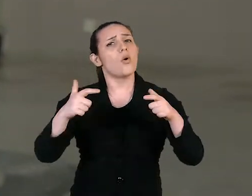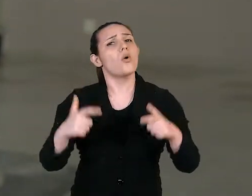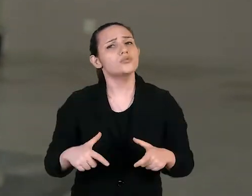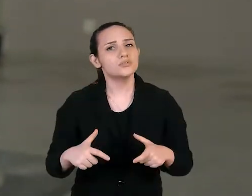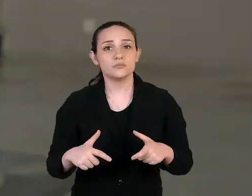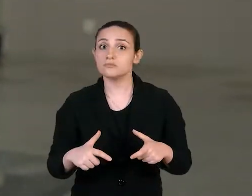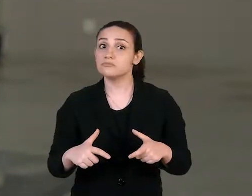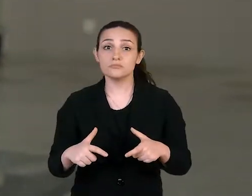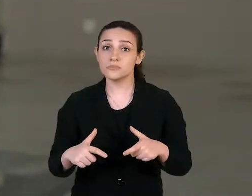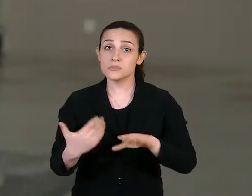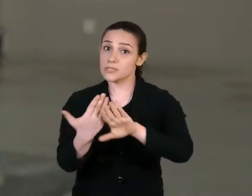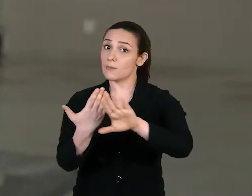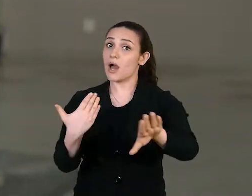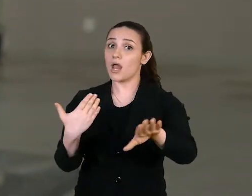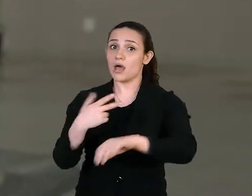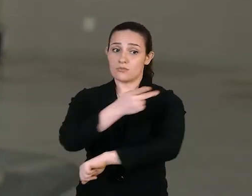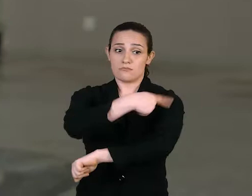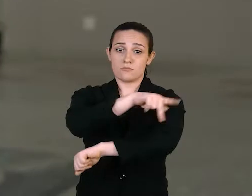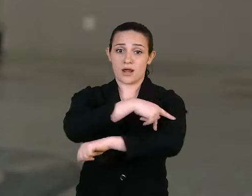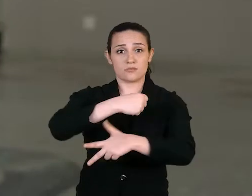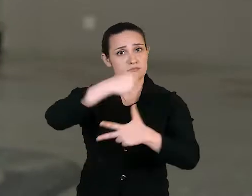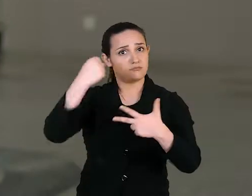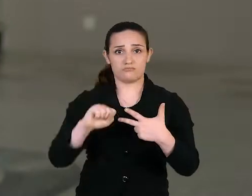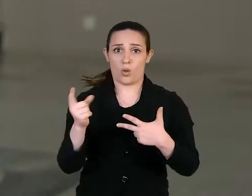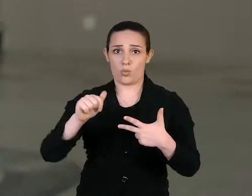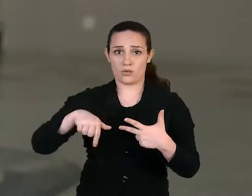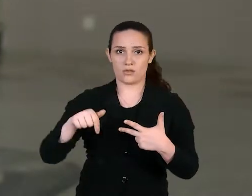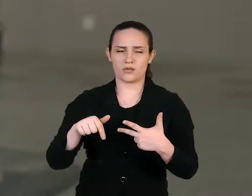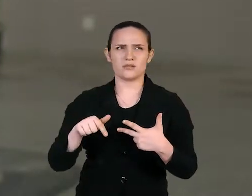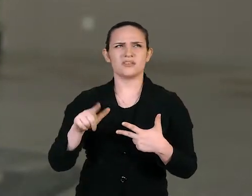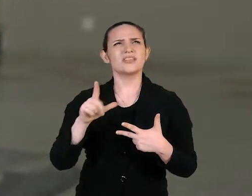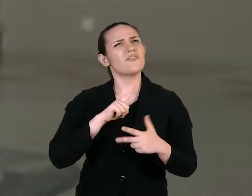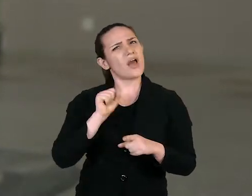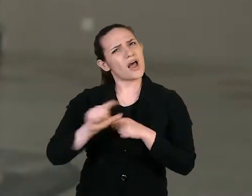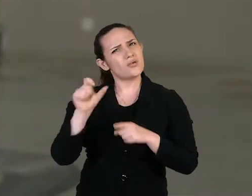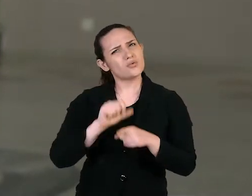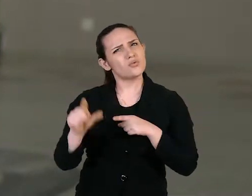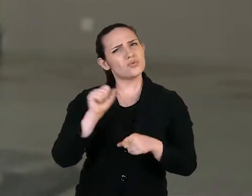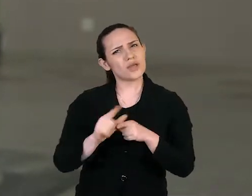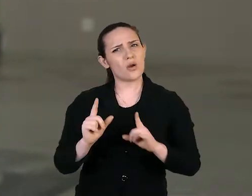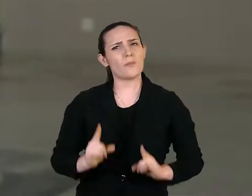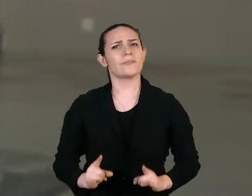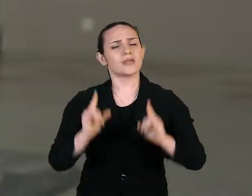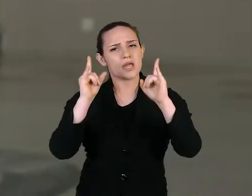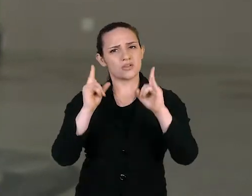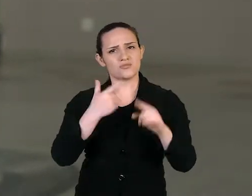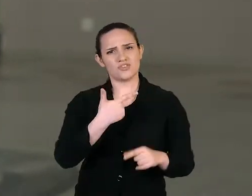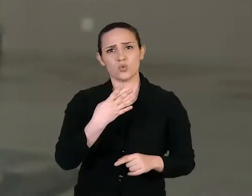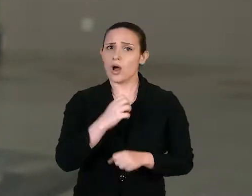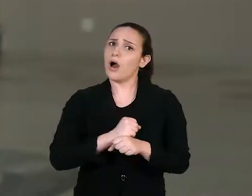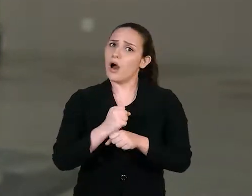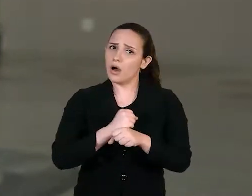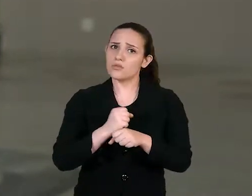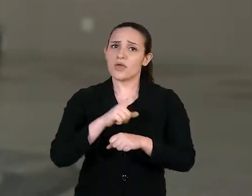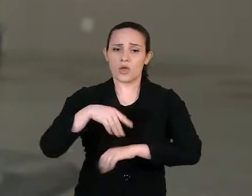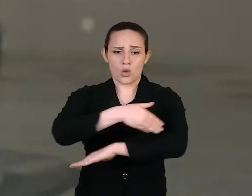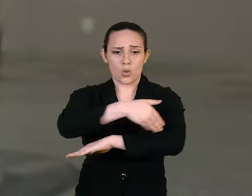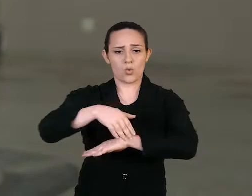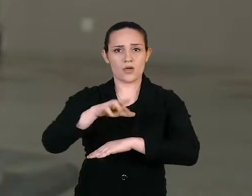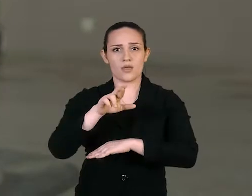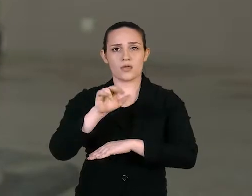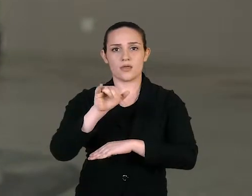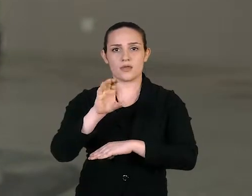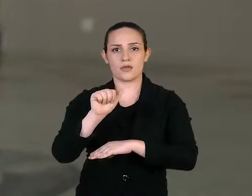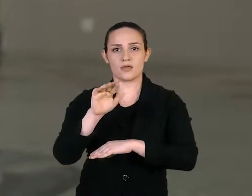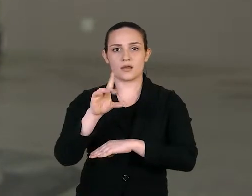do Parque dos Poderes. O prédio, alugado durante 24 anos, ficava nas imediações da Rua Ricardo Franco, no